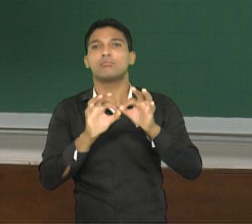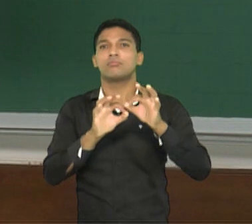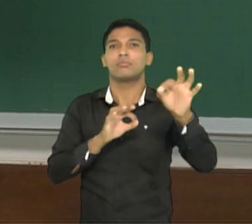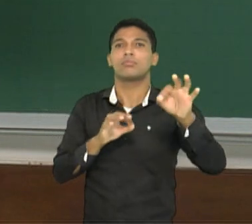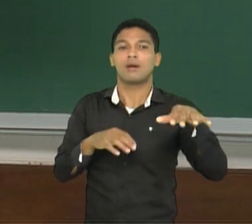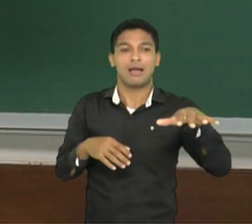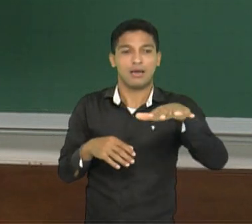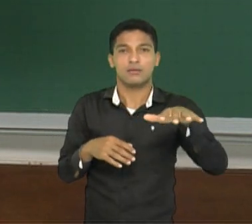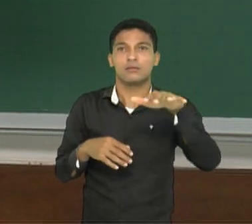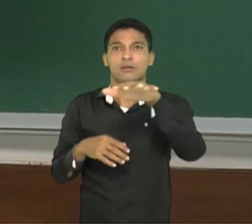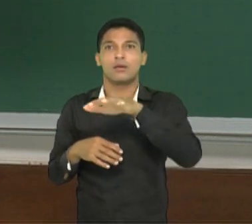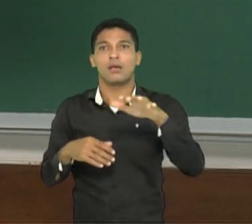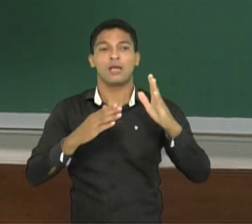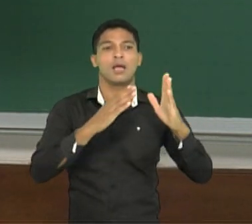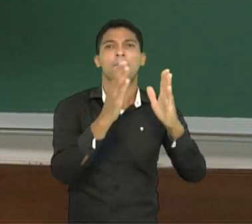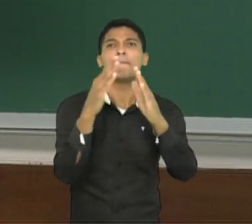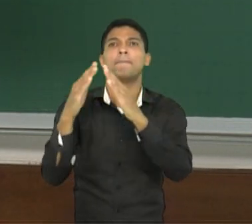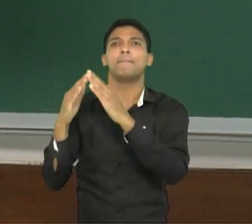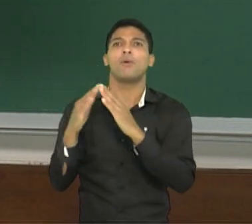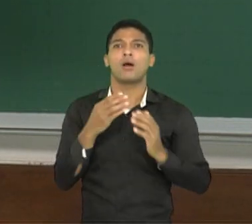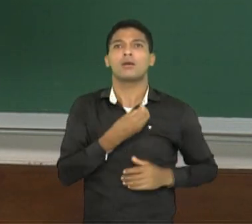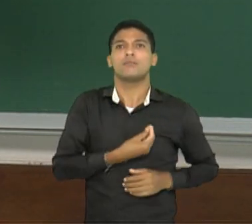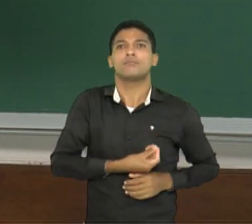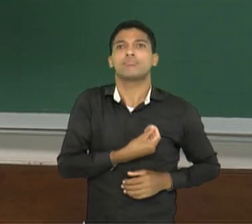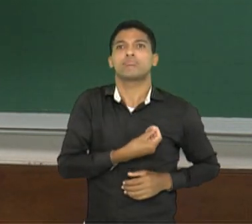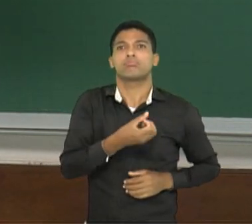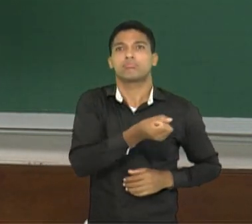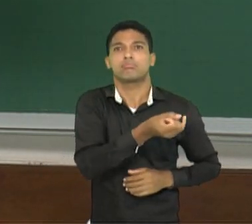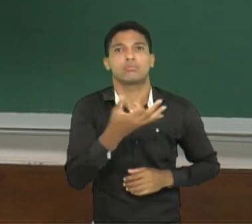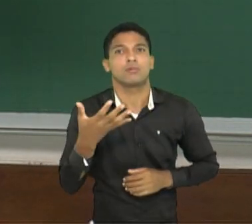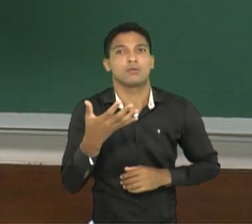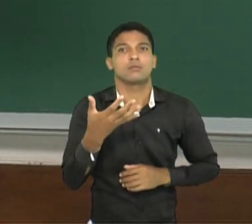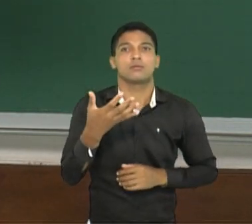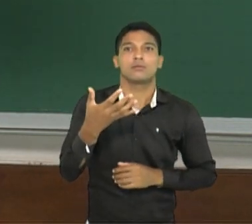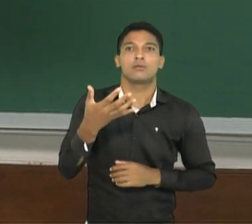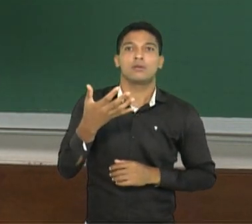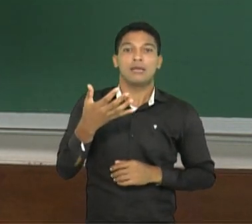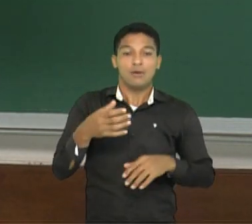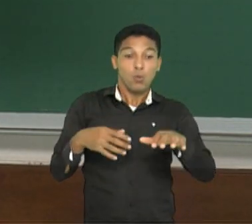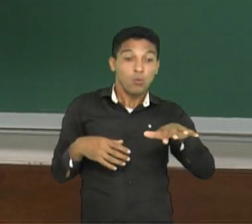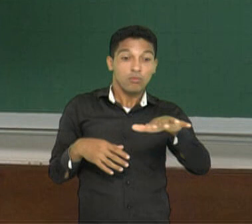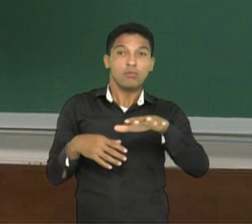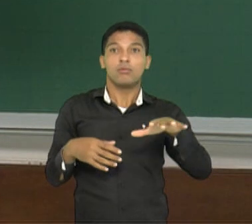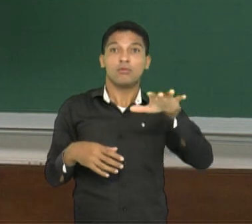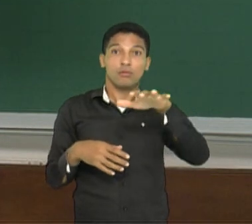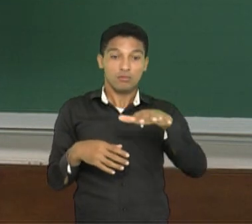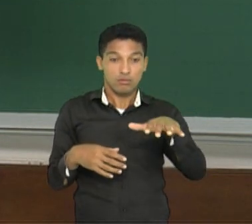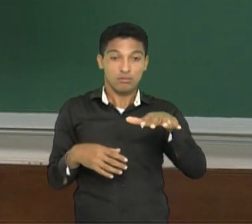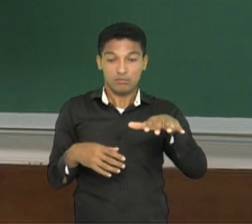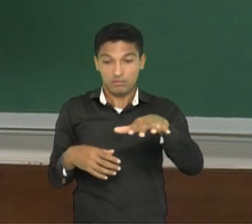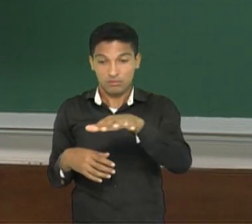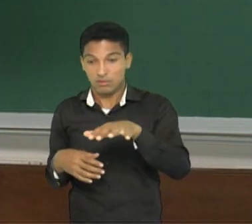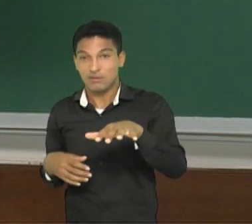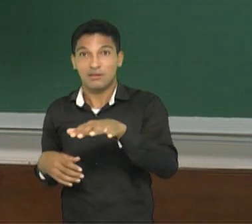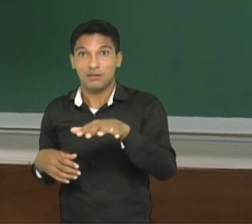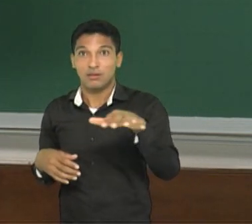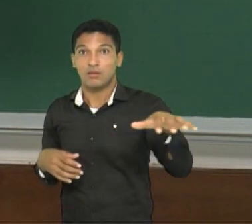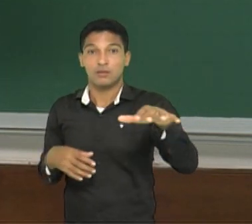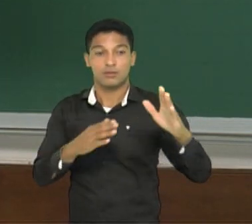uma média ali, um valor, que seria a ideia assim de qual é o espaço que cada um teria disponível,